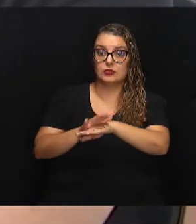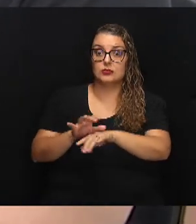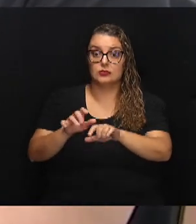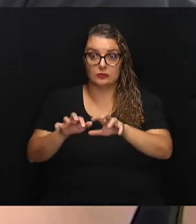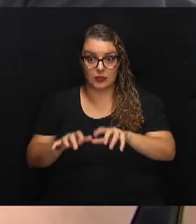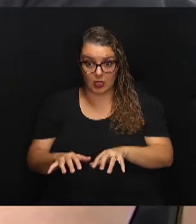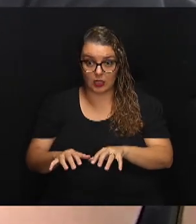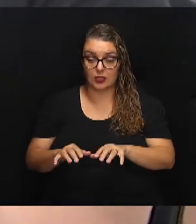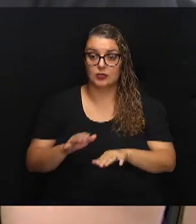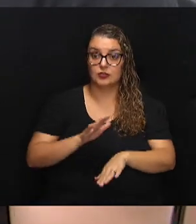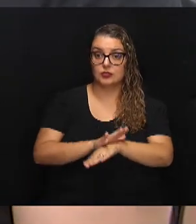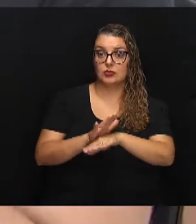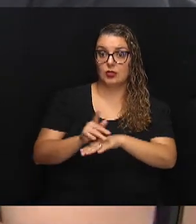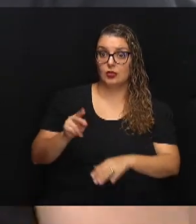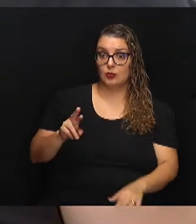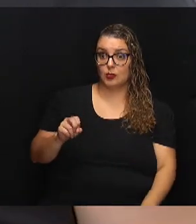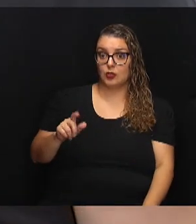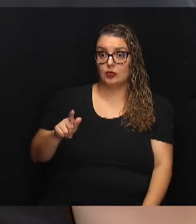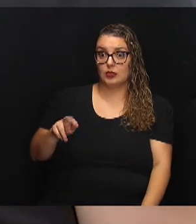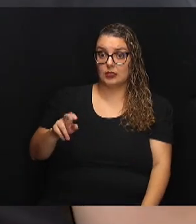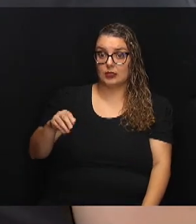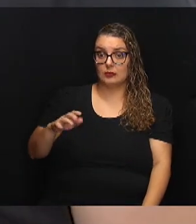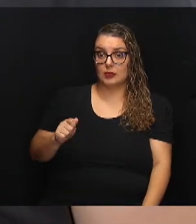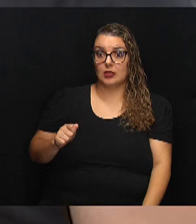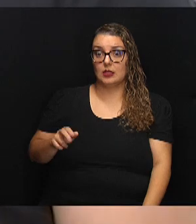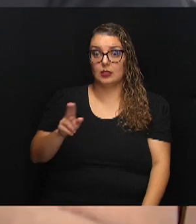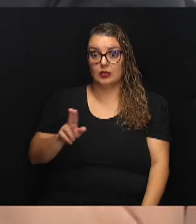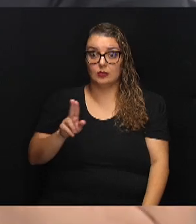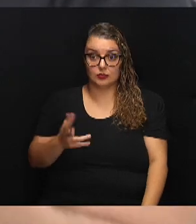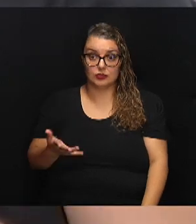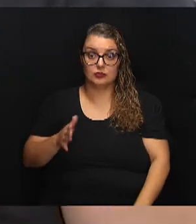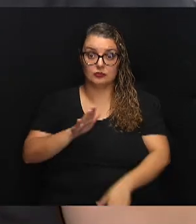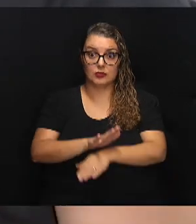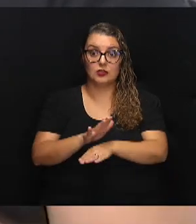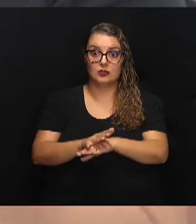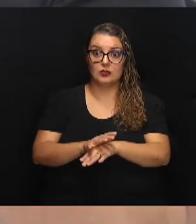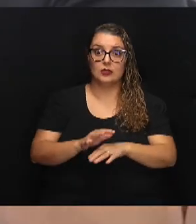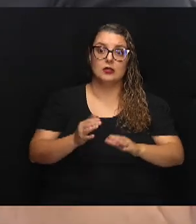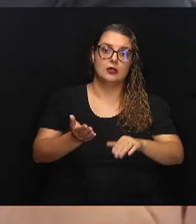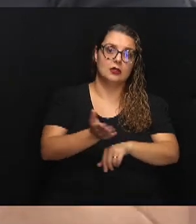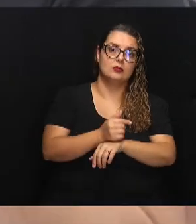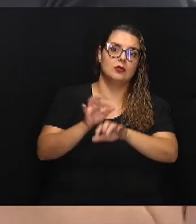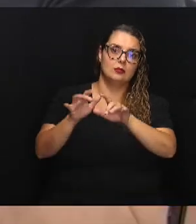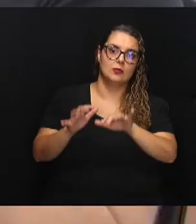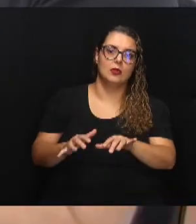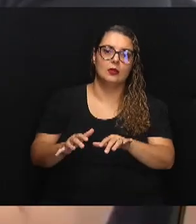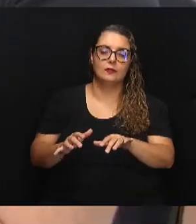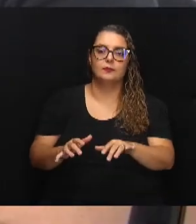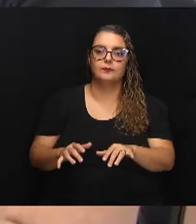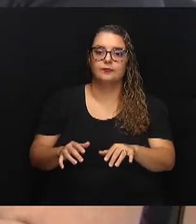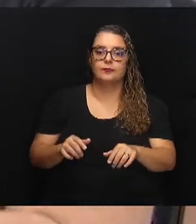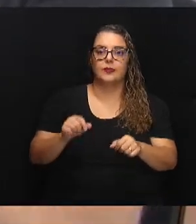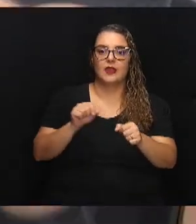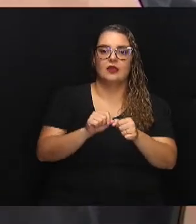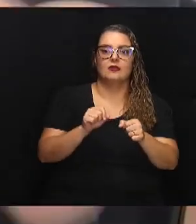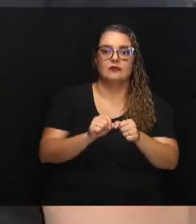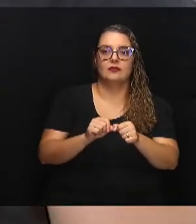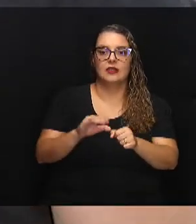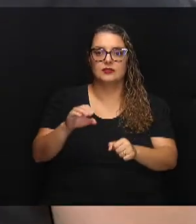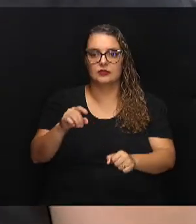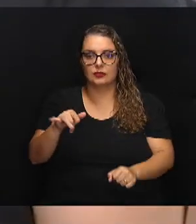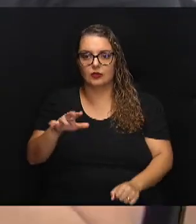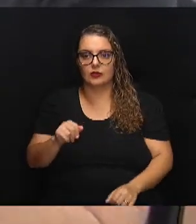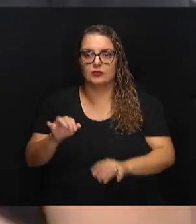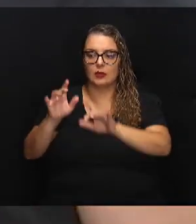ajuda a programar. Eu uso uma inteligência artificial que me ajuda a programar. Então antes eu tinha que digitar todo o código, agora eu coloco lá, olha, faz esse código aqui para mim, ele